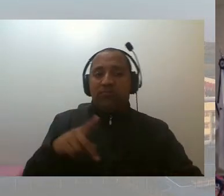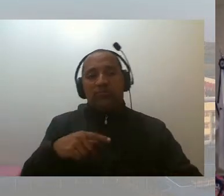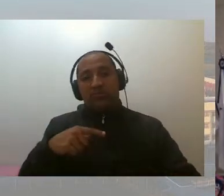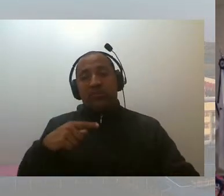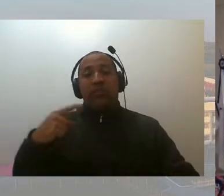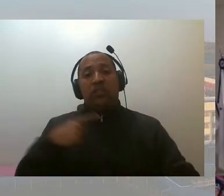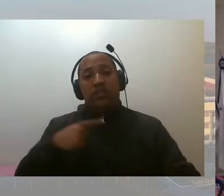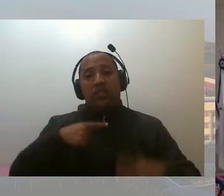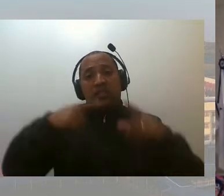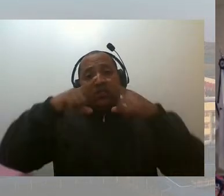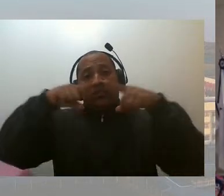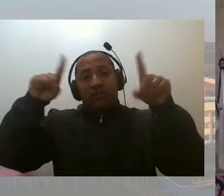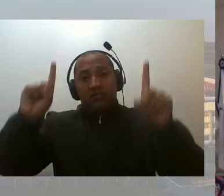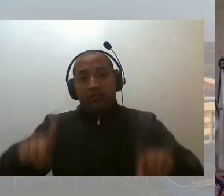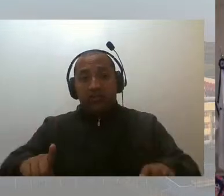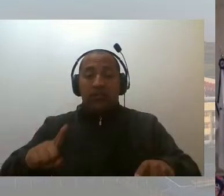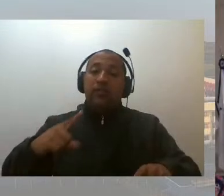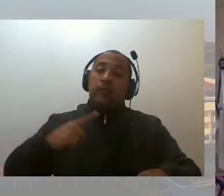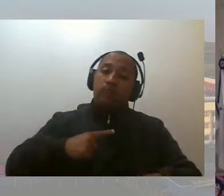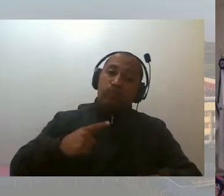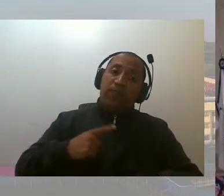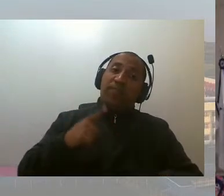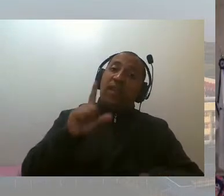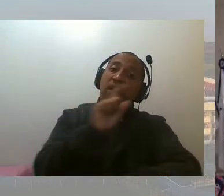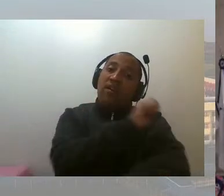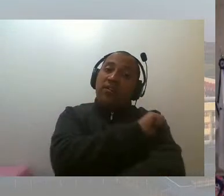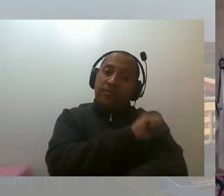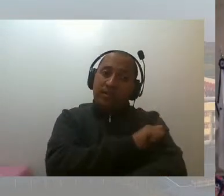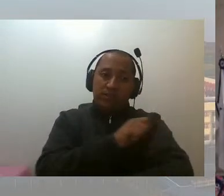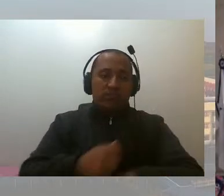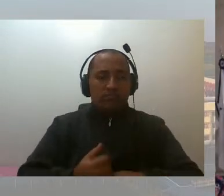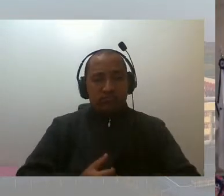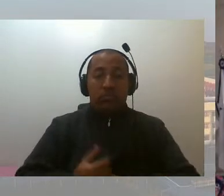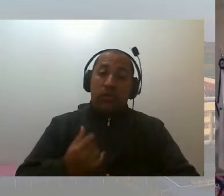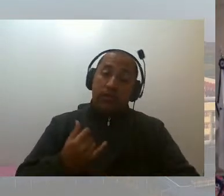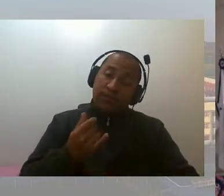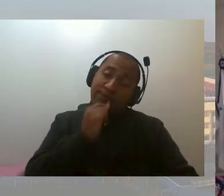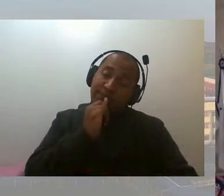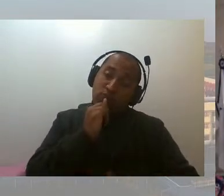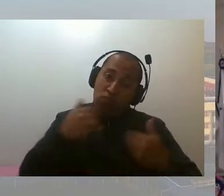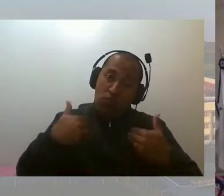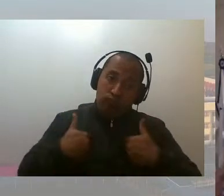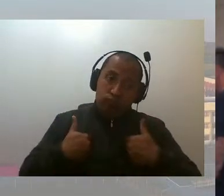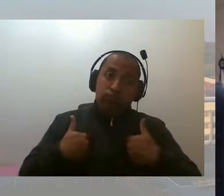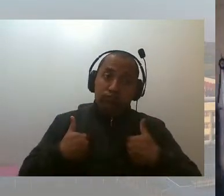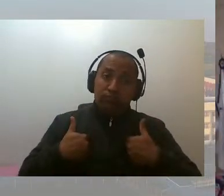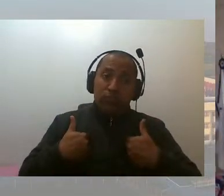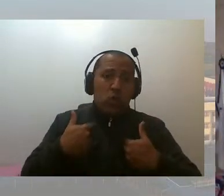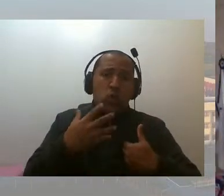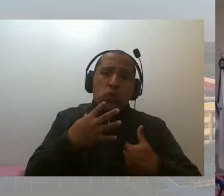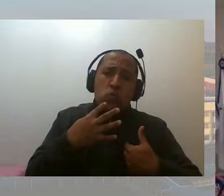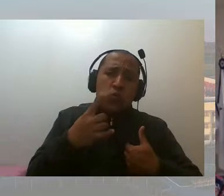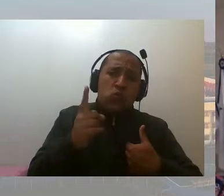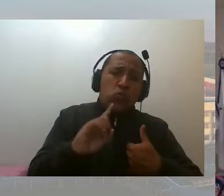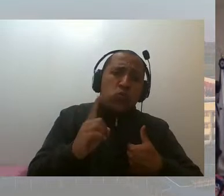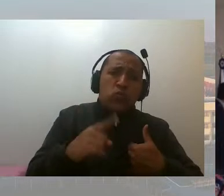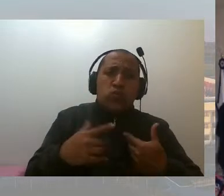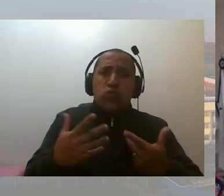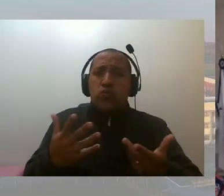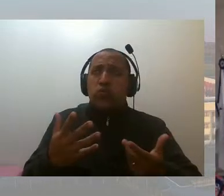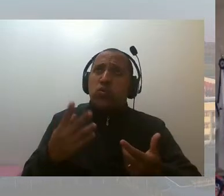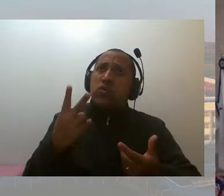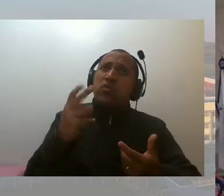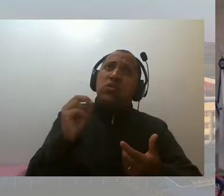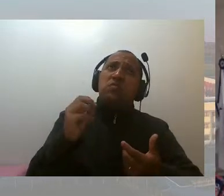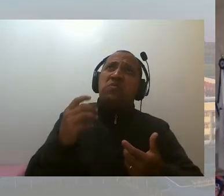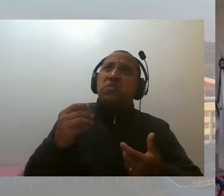integre servidores, que integre discentes, enfim. Eu mesmo, né, eu acho que eu não conheço mais do que